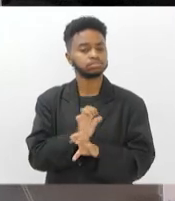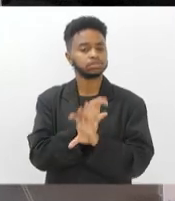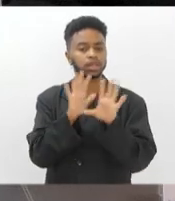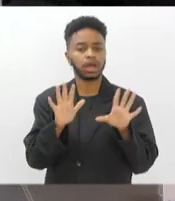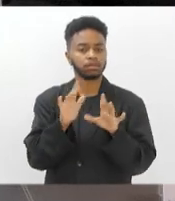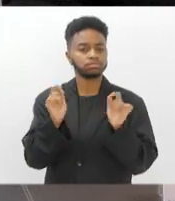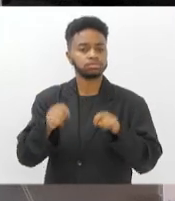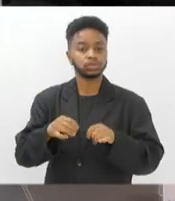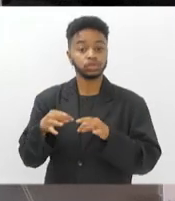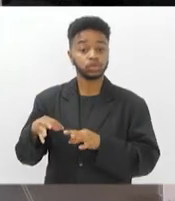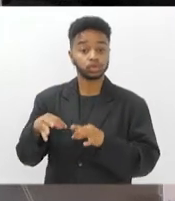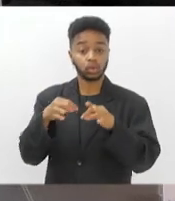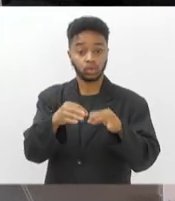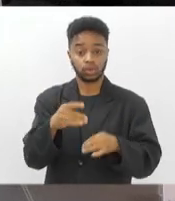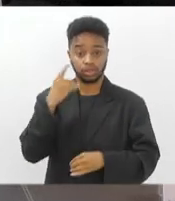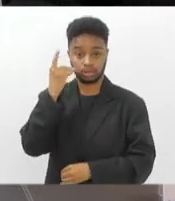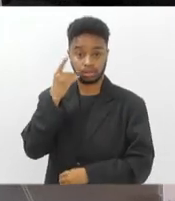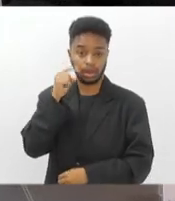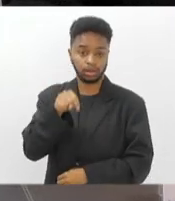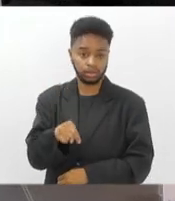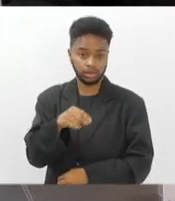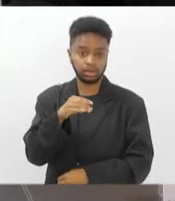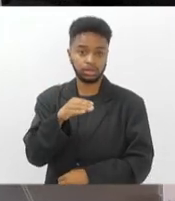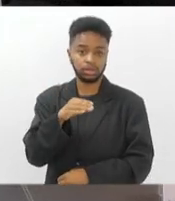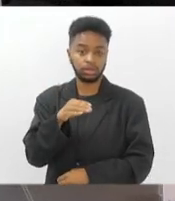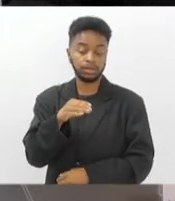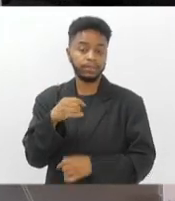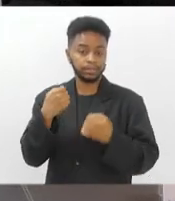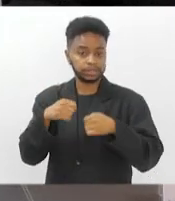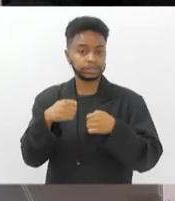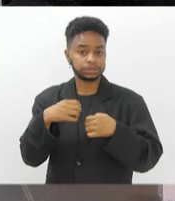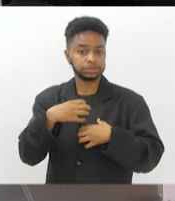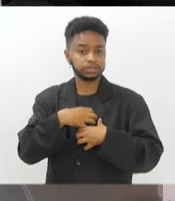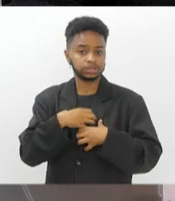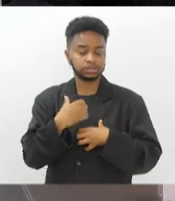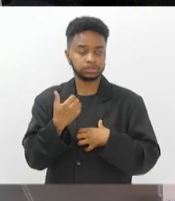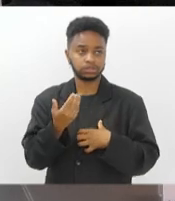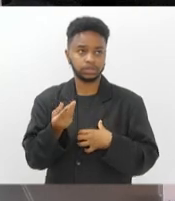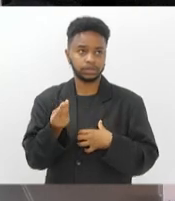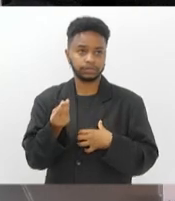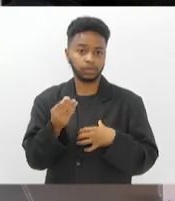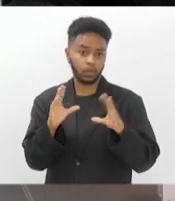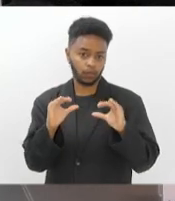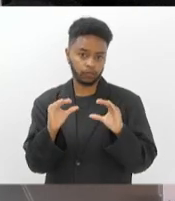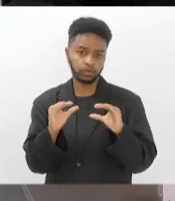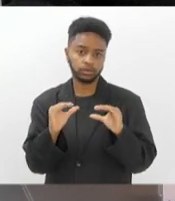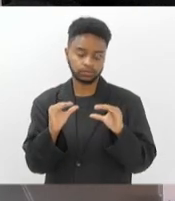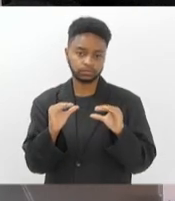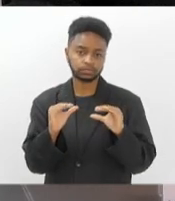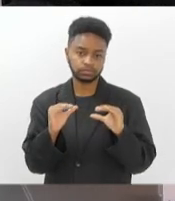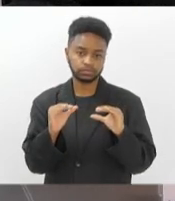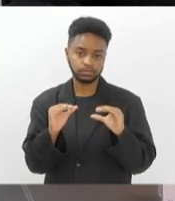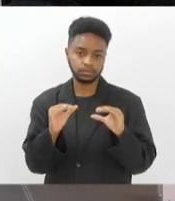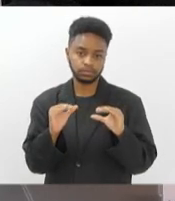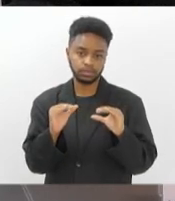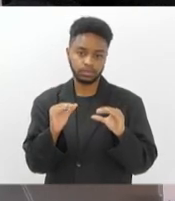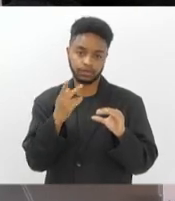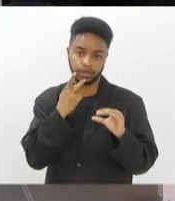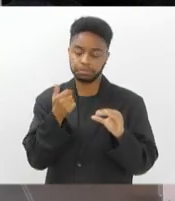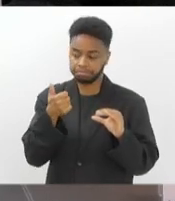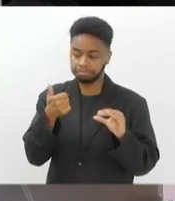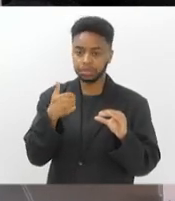deputados dentro que fazem parte dessa comissão fiquem absolutamente eh confortáveis em dizer